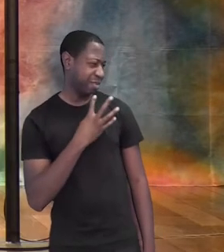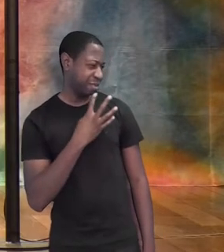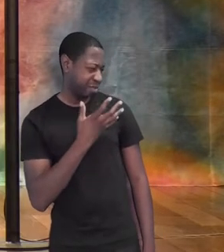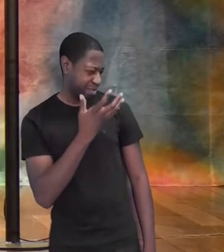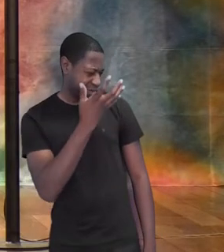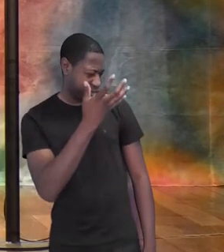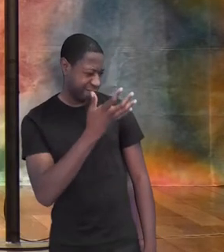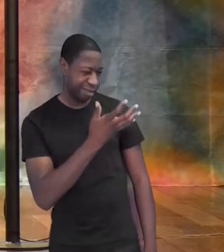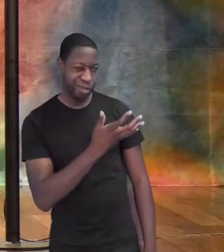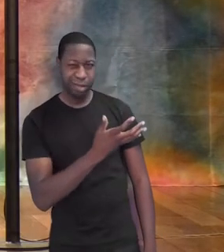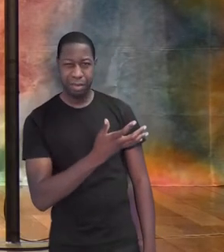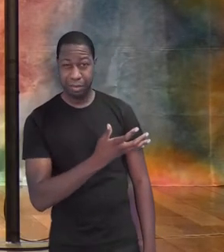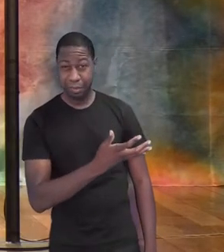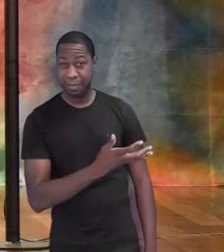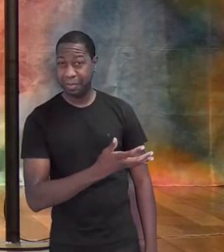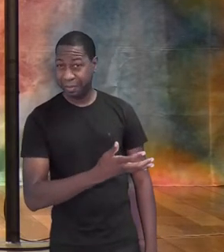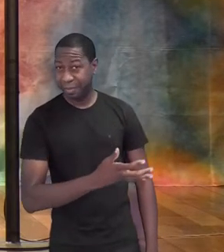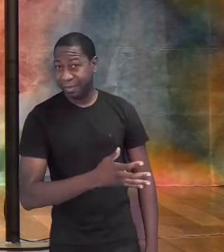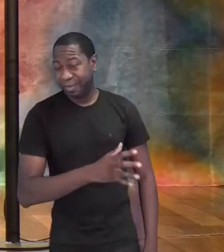rosa, eu não